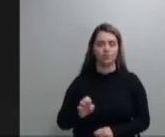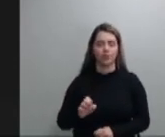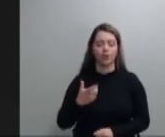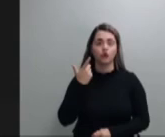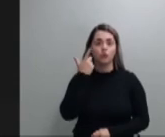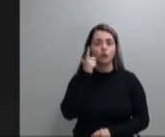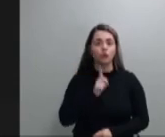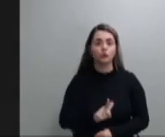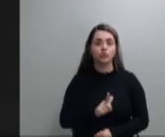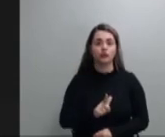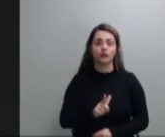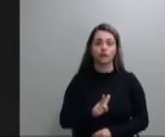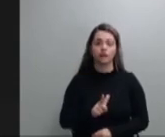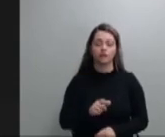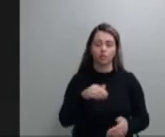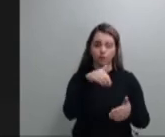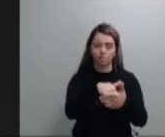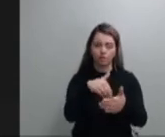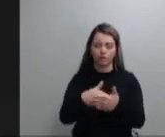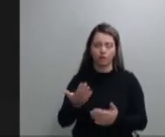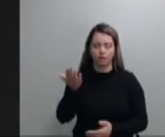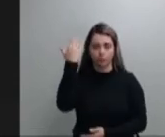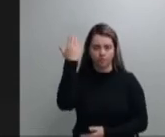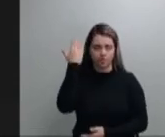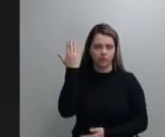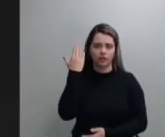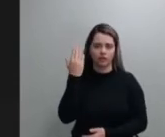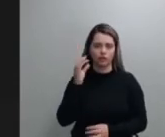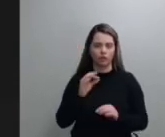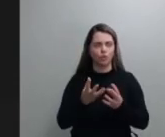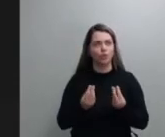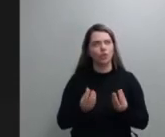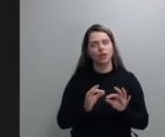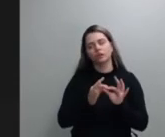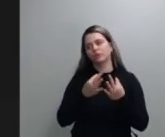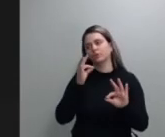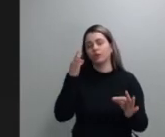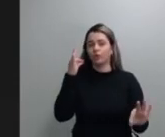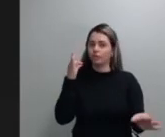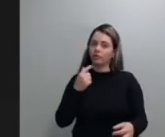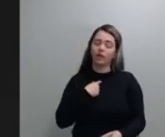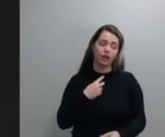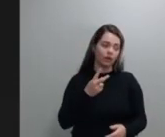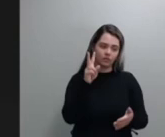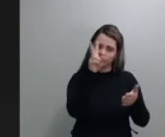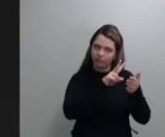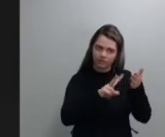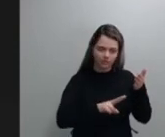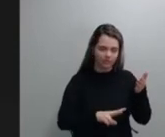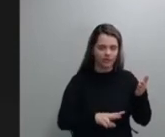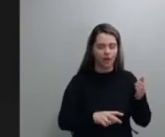no voto passado foi muito longo que eu fiz mas não vou ler podem ficar